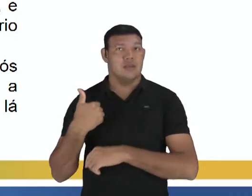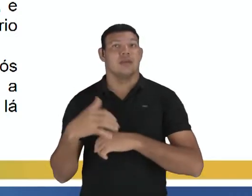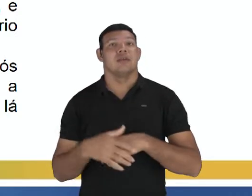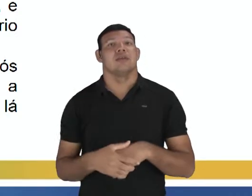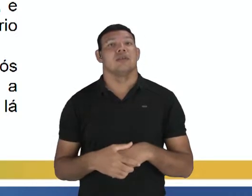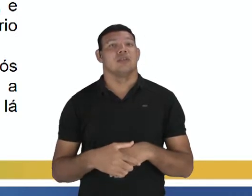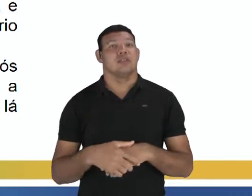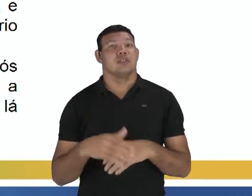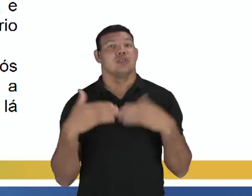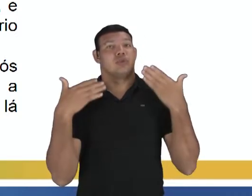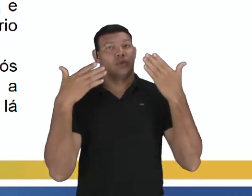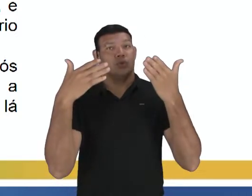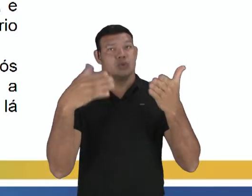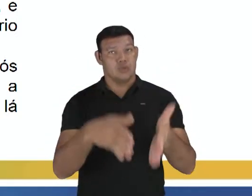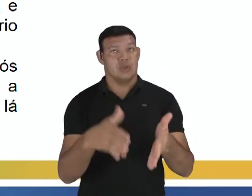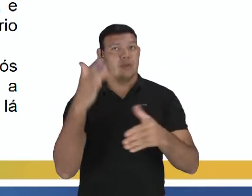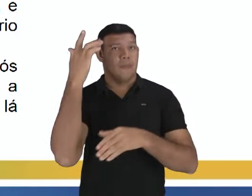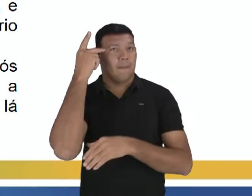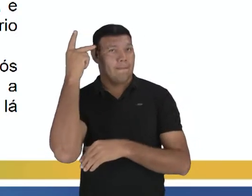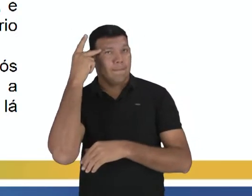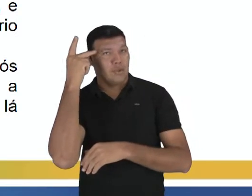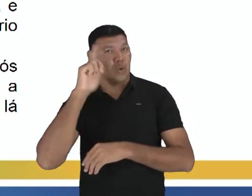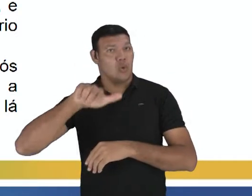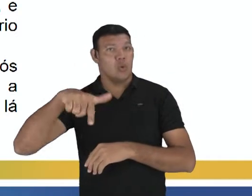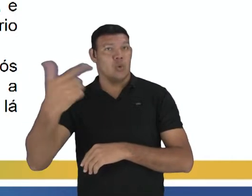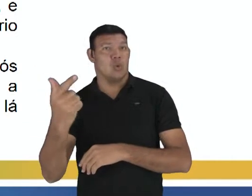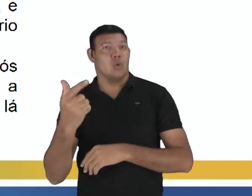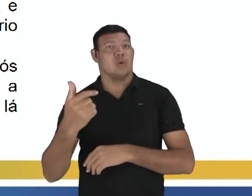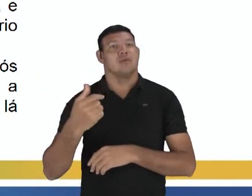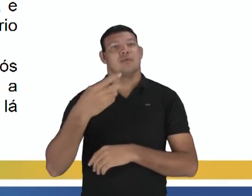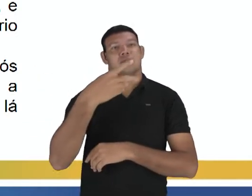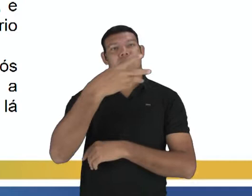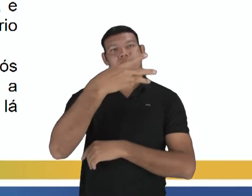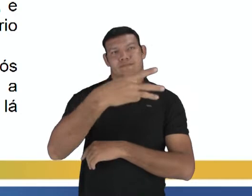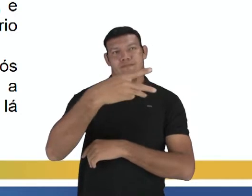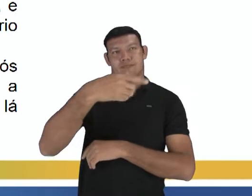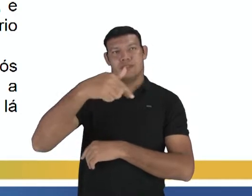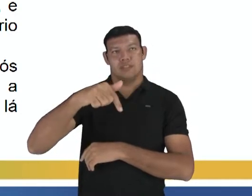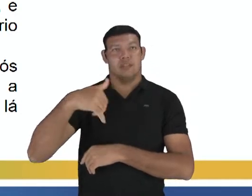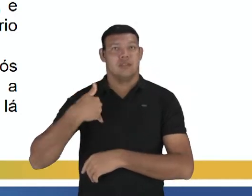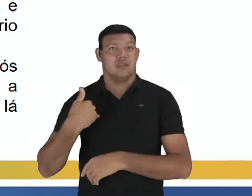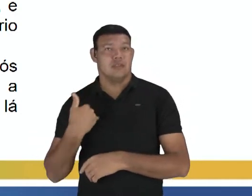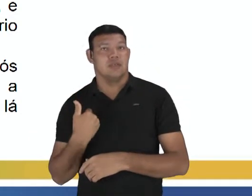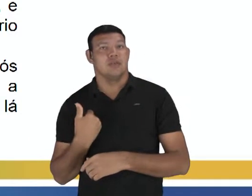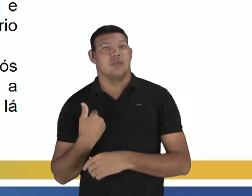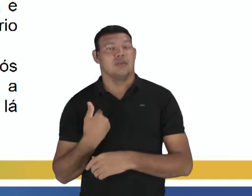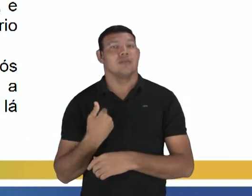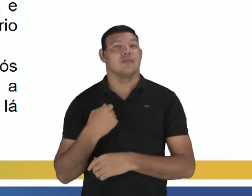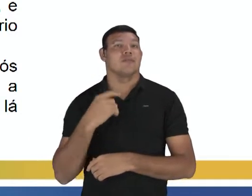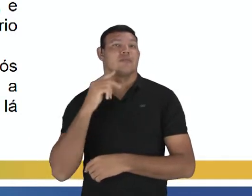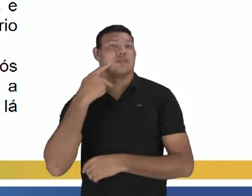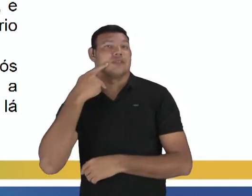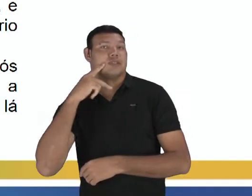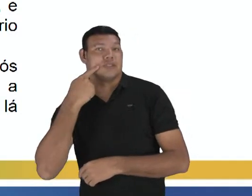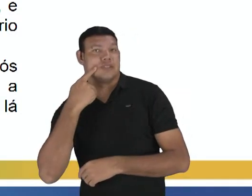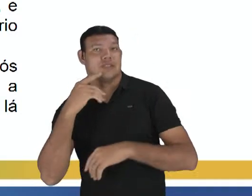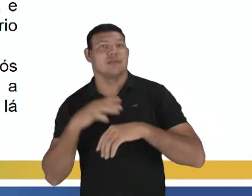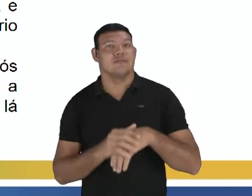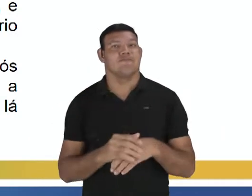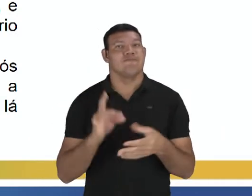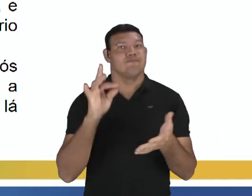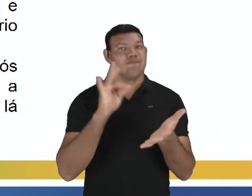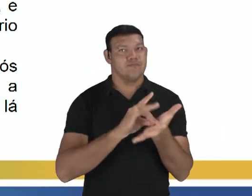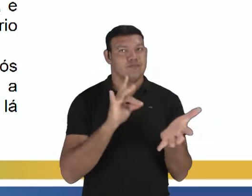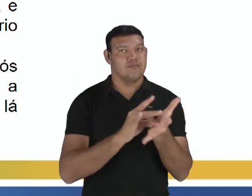estava em Fortaleza. Após a confirmação, em laboratório regional, o Estado aguarda contraprova.